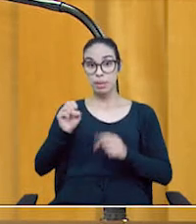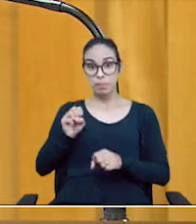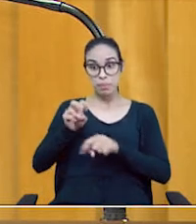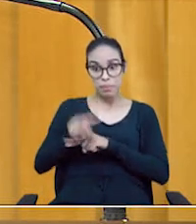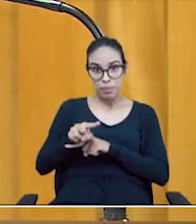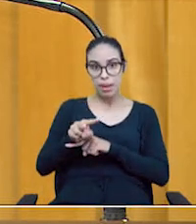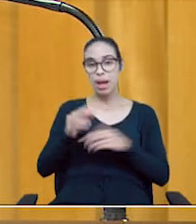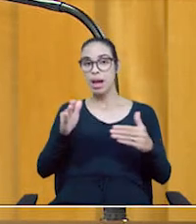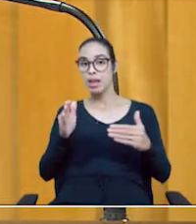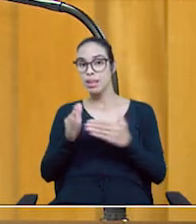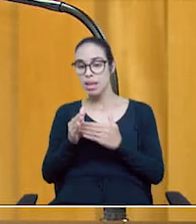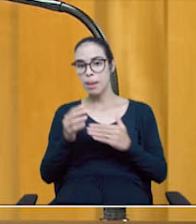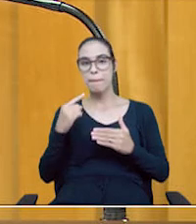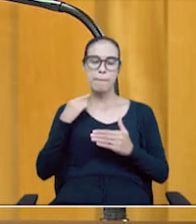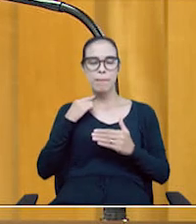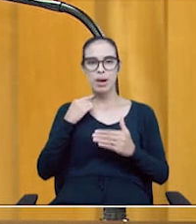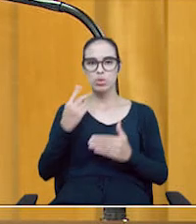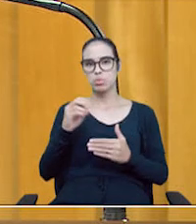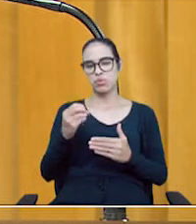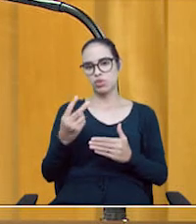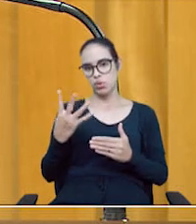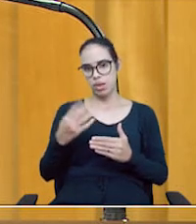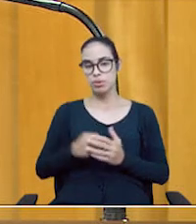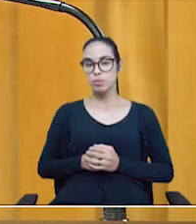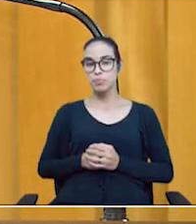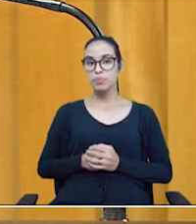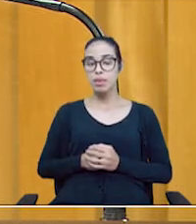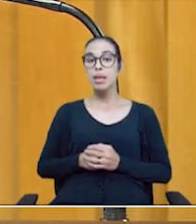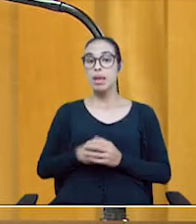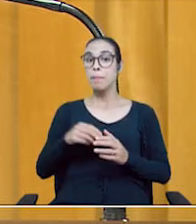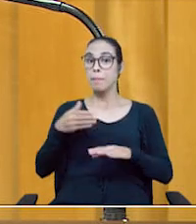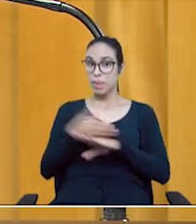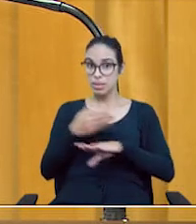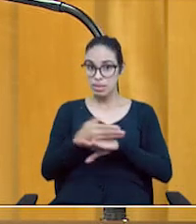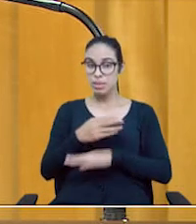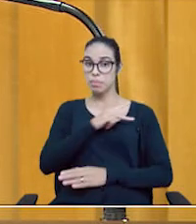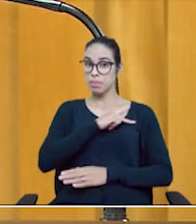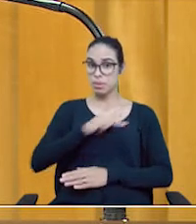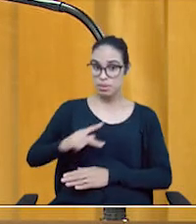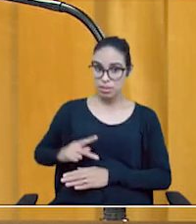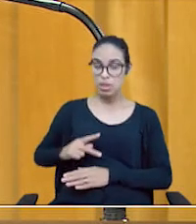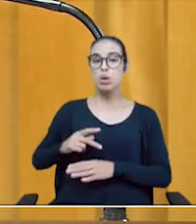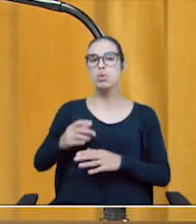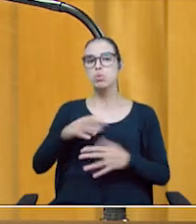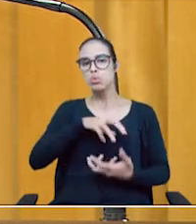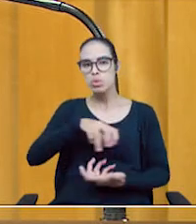de 2024. Ele é presidente da Comissão Permanente de Sustentabilidade e Responsabilidade